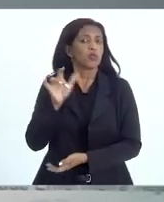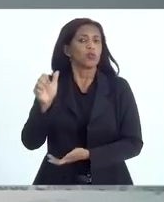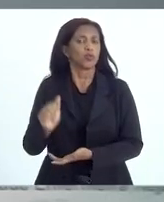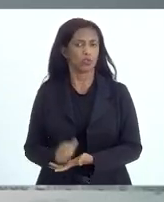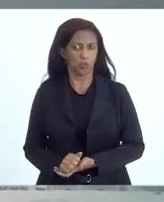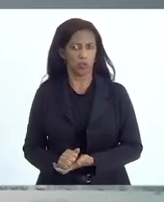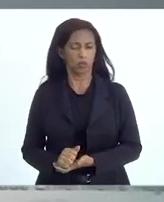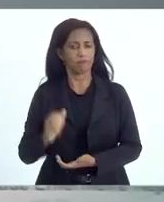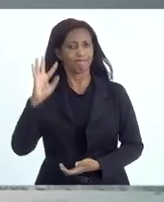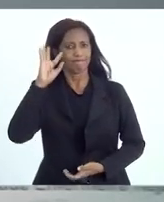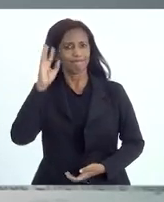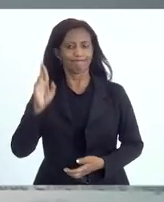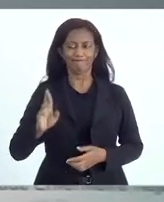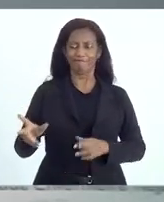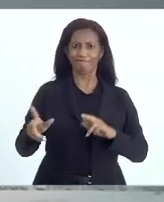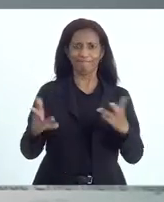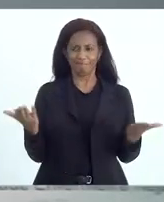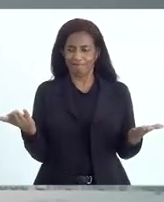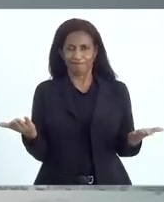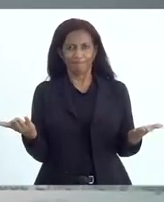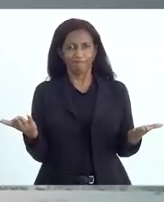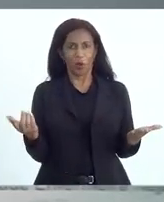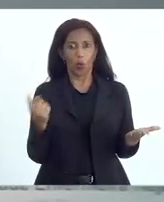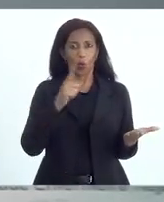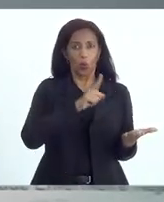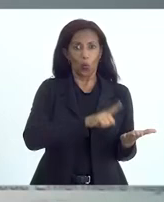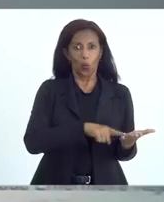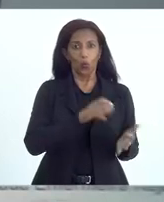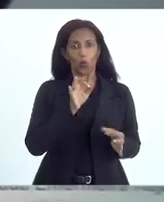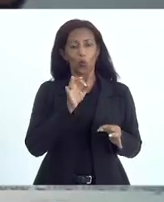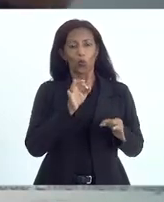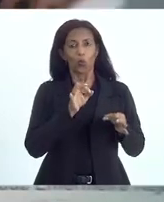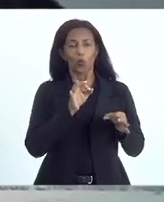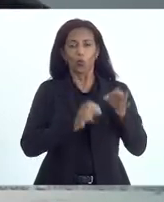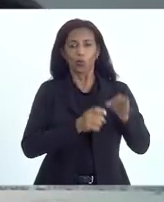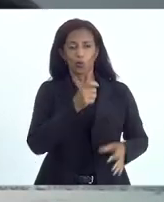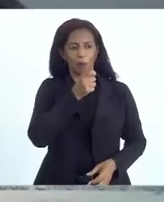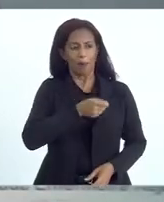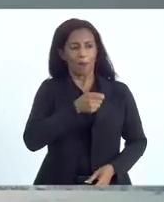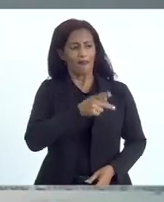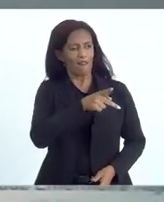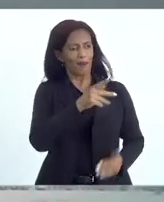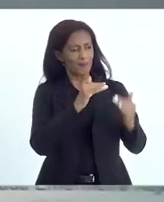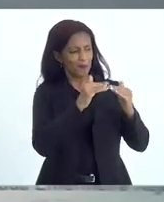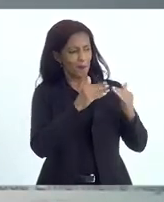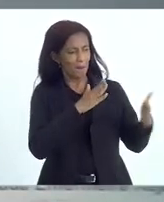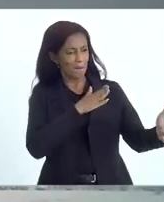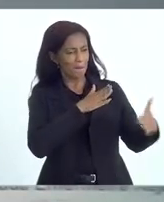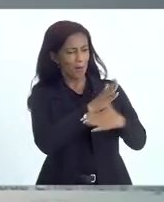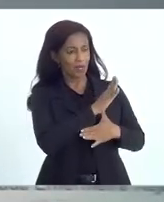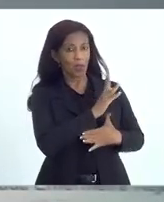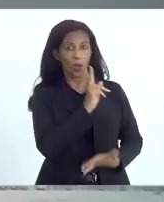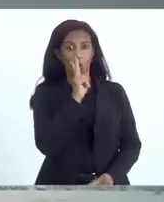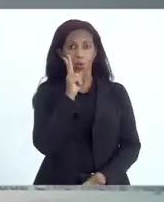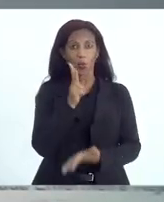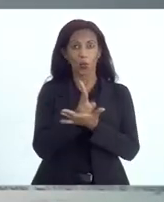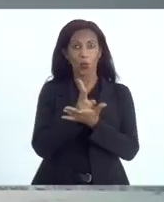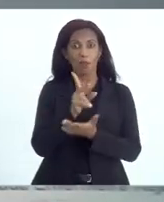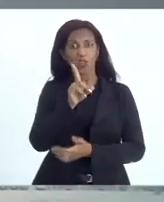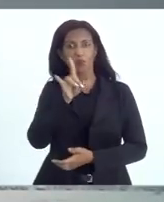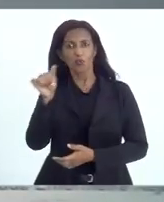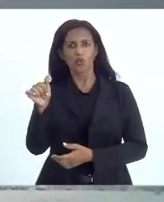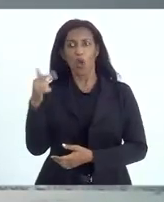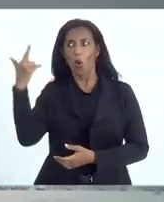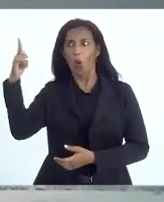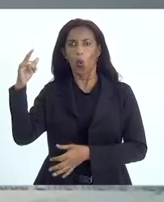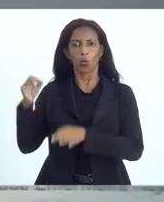tiveram decisões diferentes um juiz deu decisão favorável e no mesmo dia outro